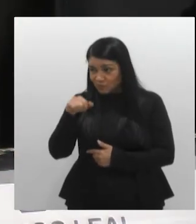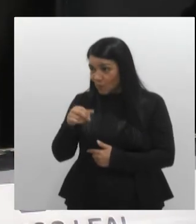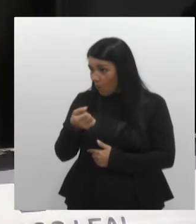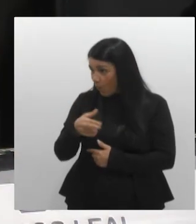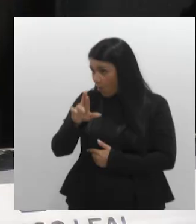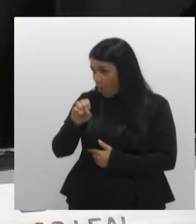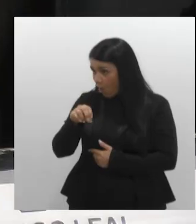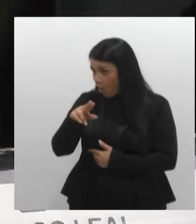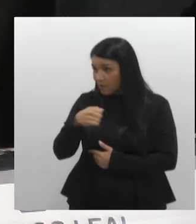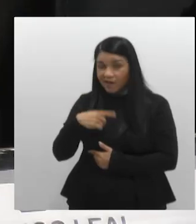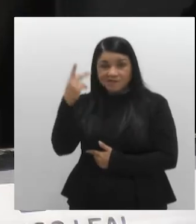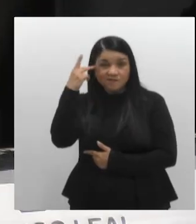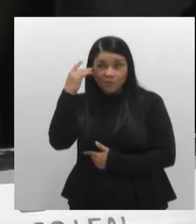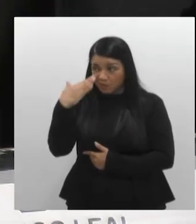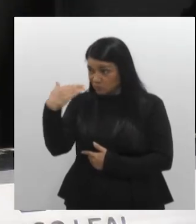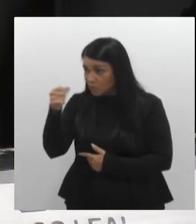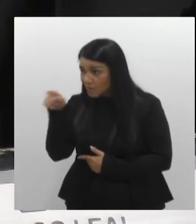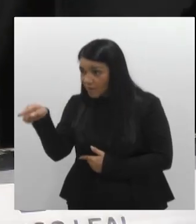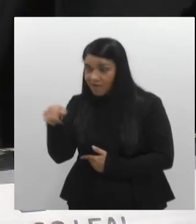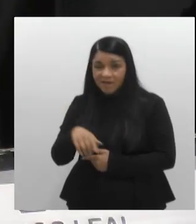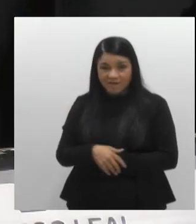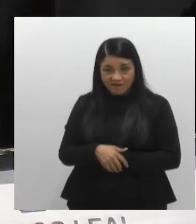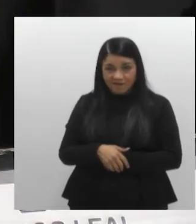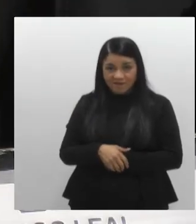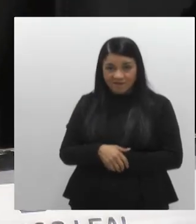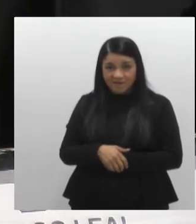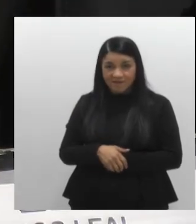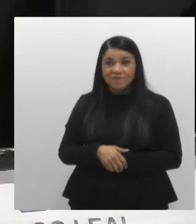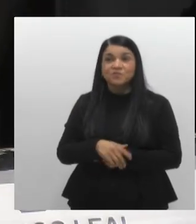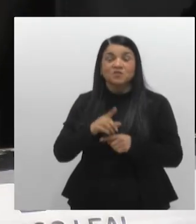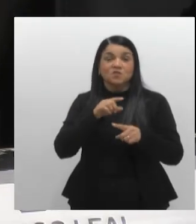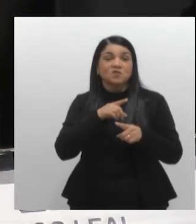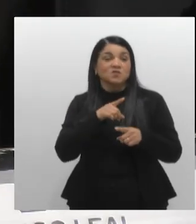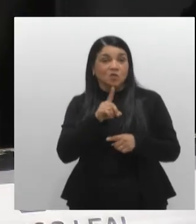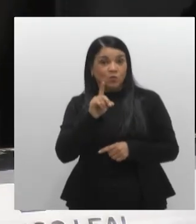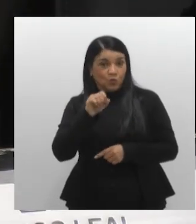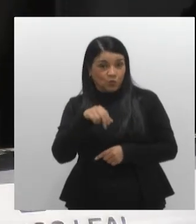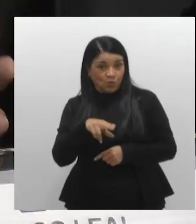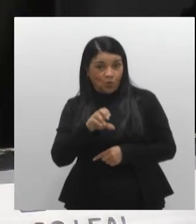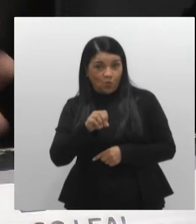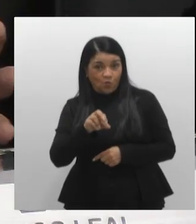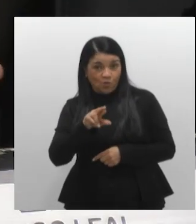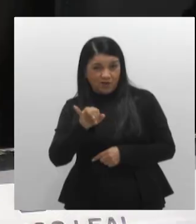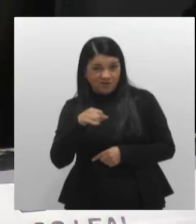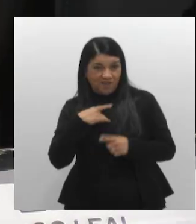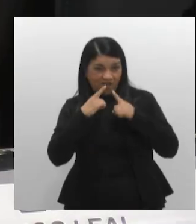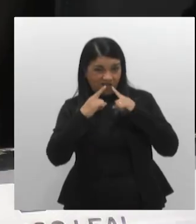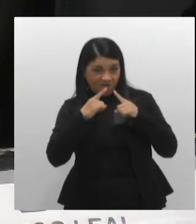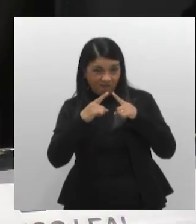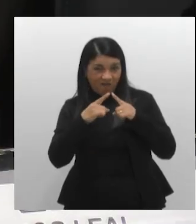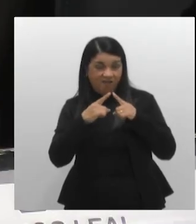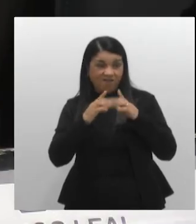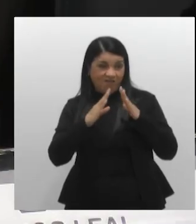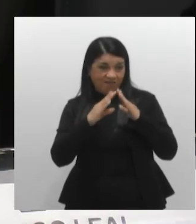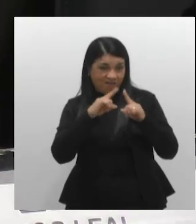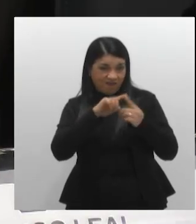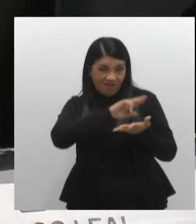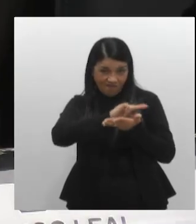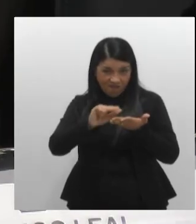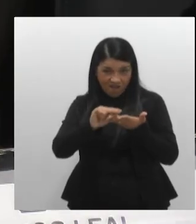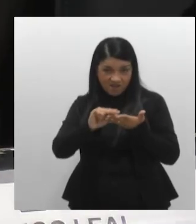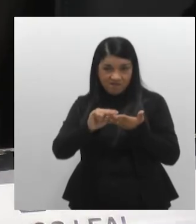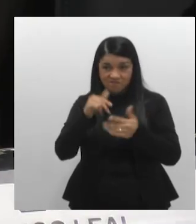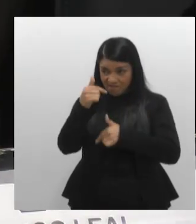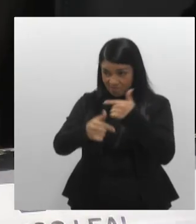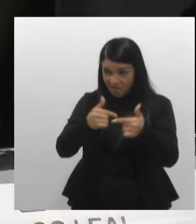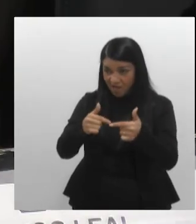Paulo? Então, Dona Ani, quando alguém reclamar com Vossa Eminência que a diocese é grande, muito trabalho, o senhor fala assim: vou voltar os